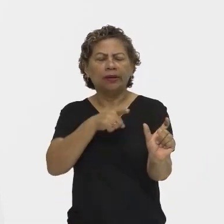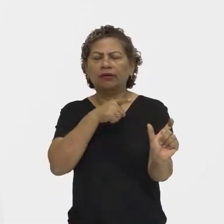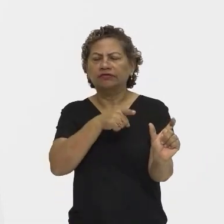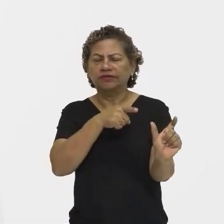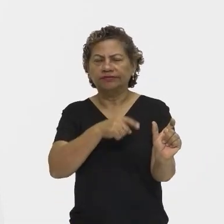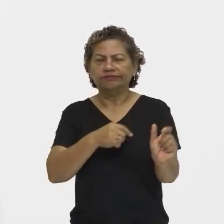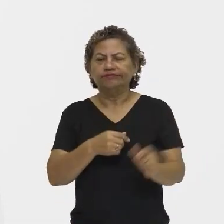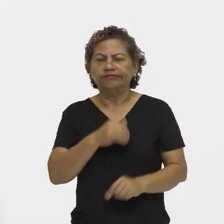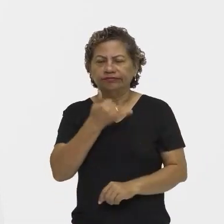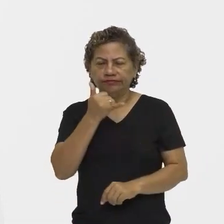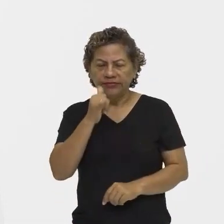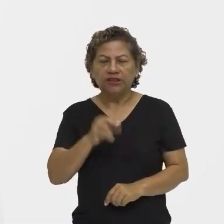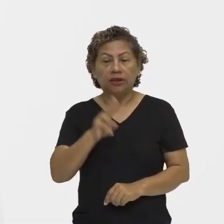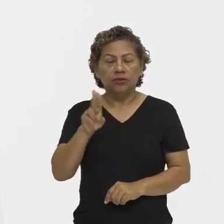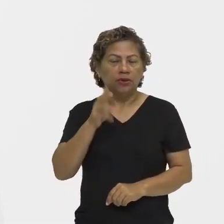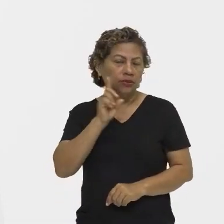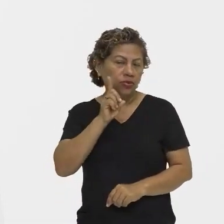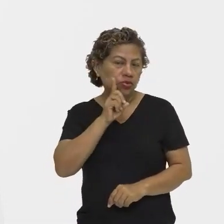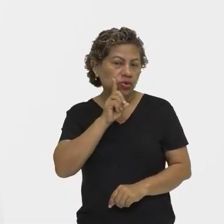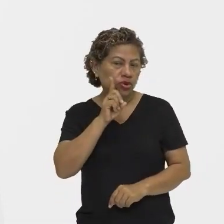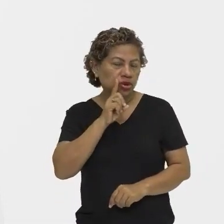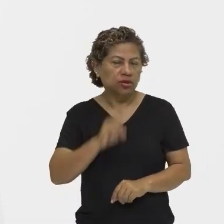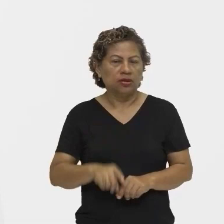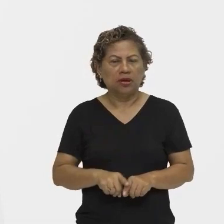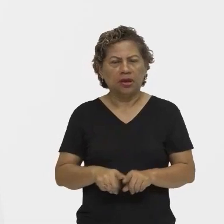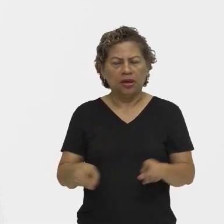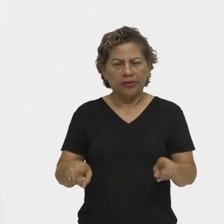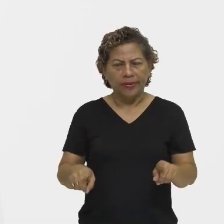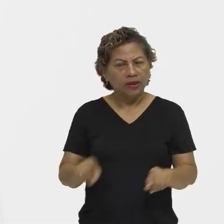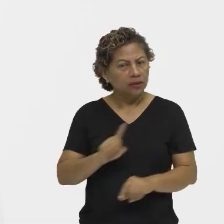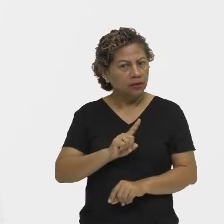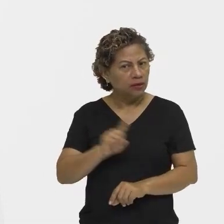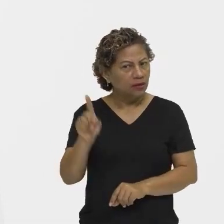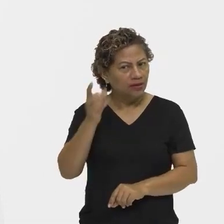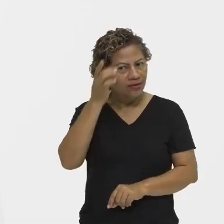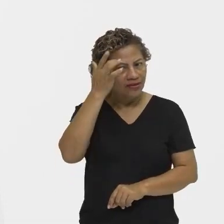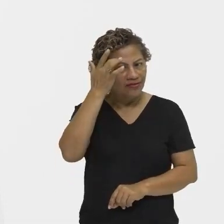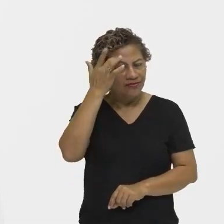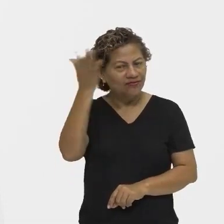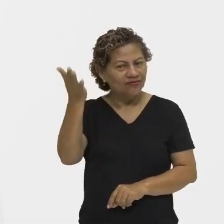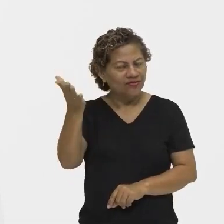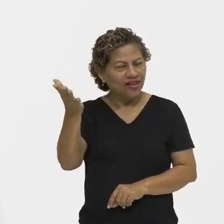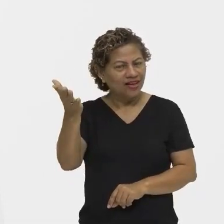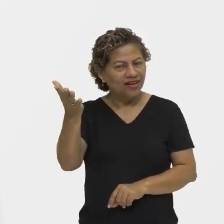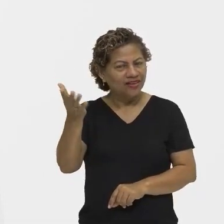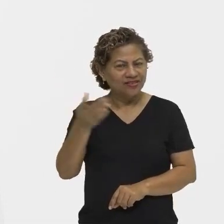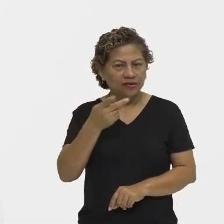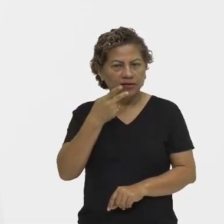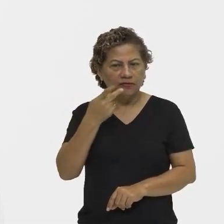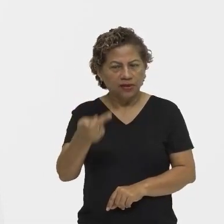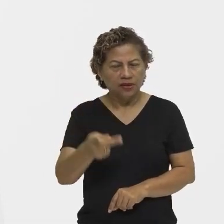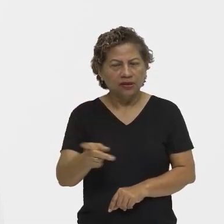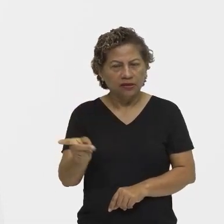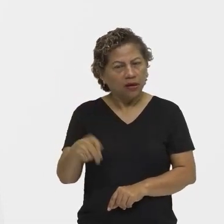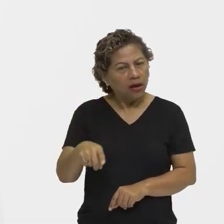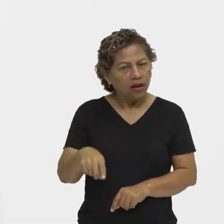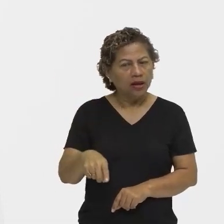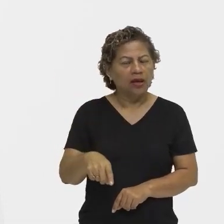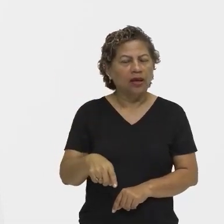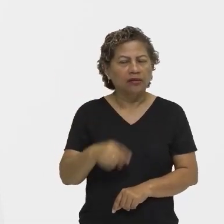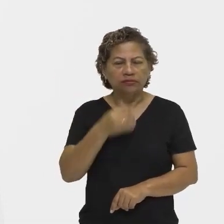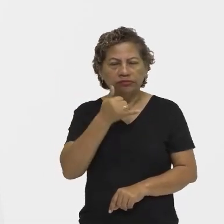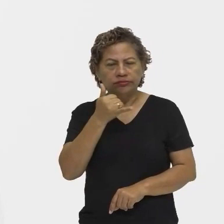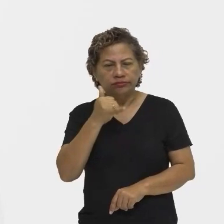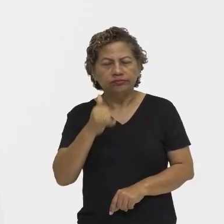usada em nosso cotidiano, mas não é fácil defini-la como uma grandeza física. E talvez seja o conceito